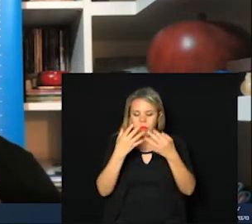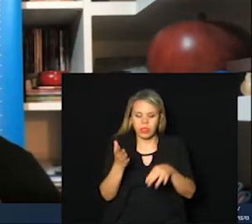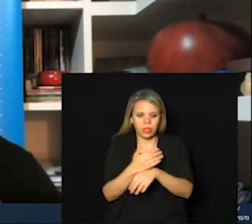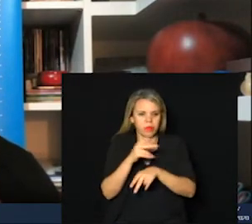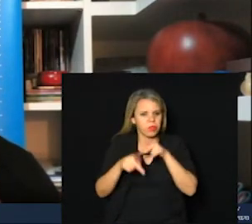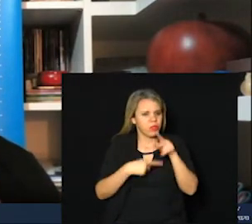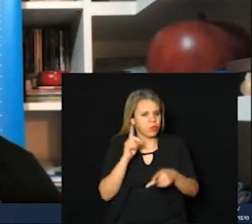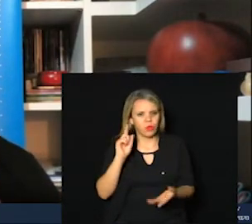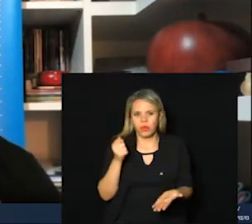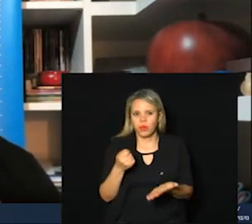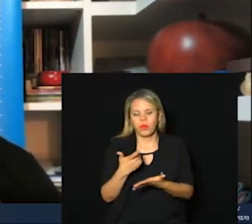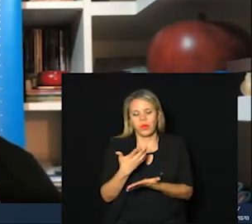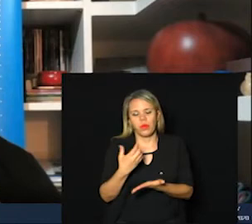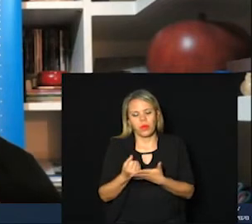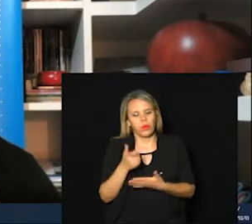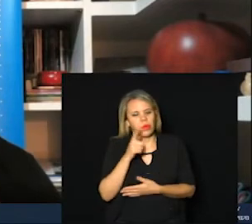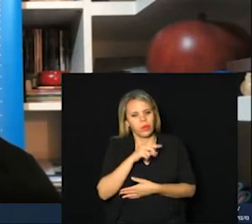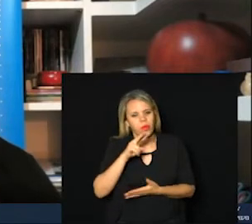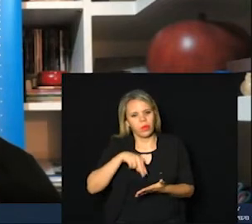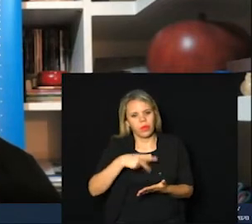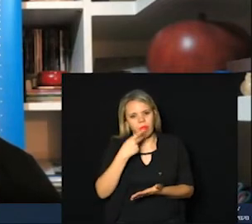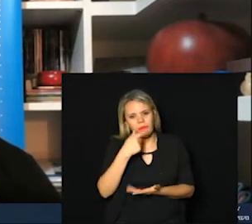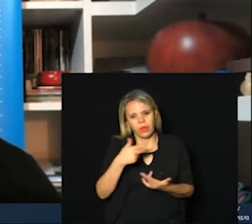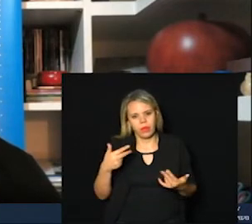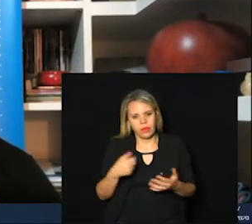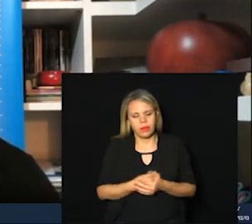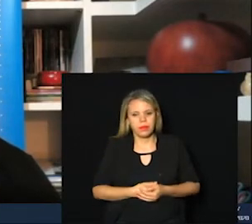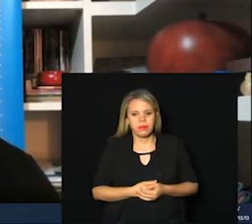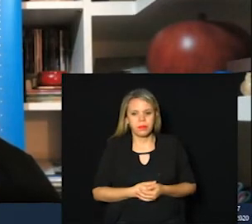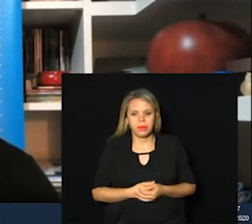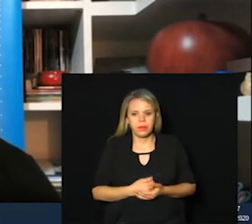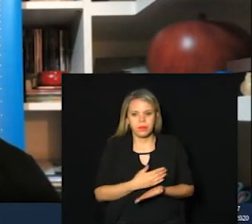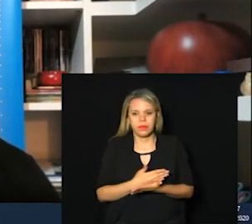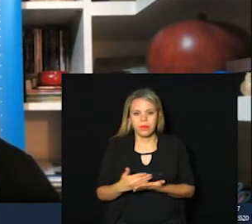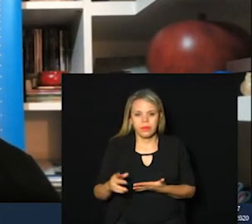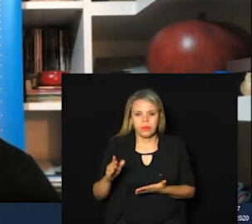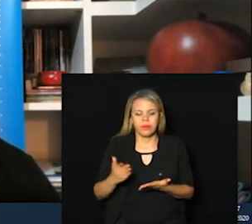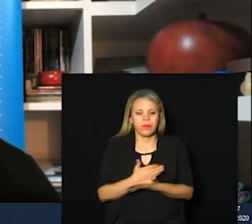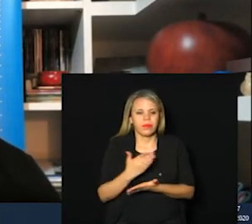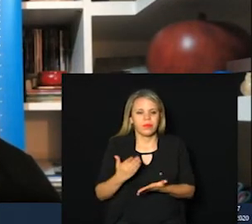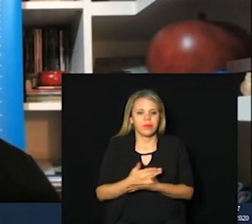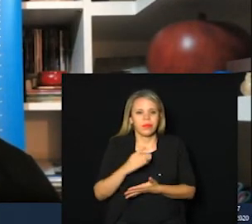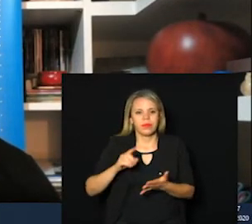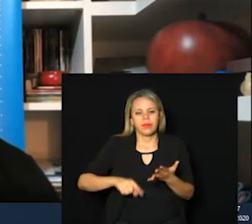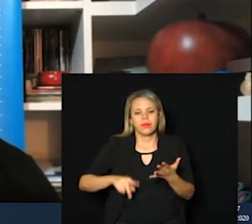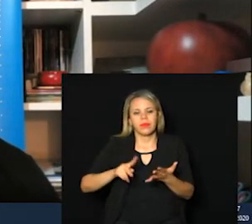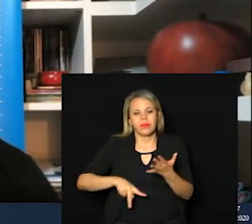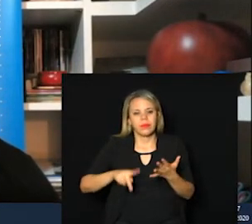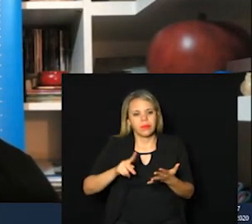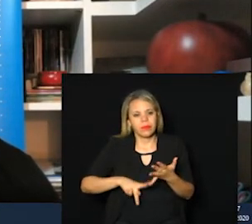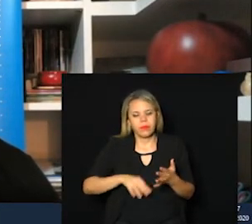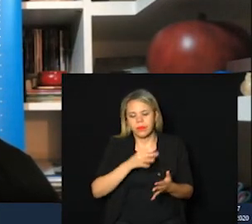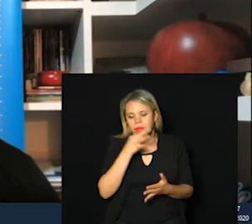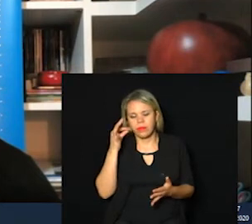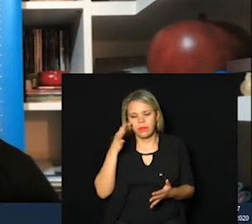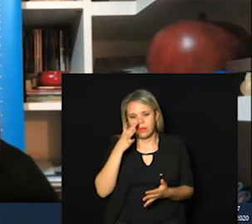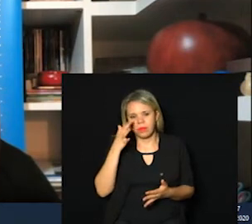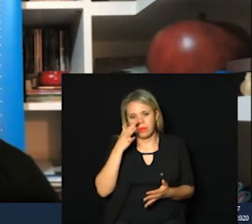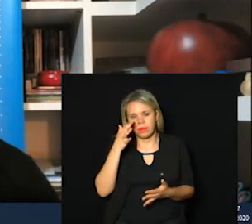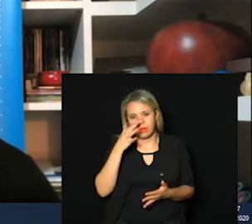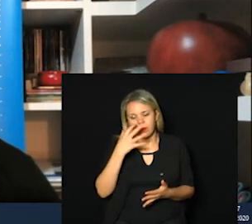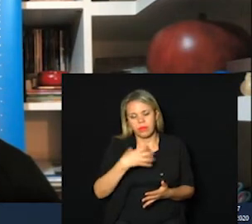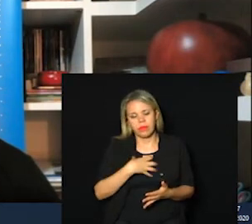não vão, mas precisa dizer uma coisa. As introduções dos capítulos são fantásticas, Eliane, adorei a forma,